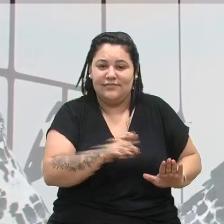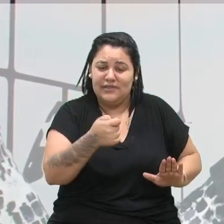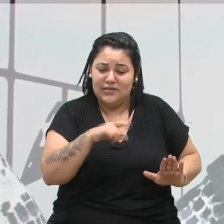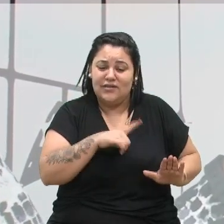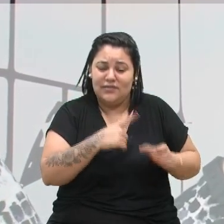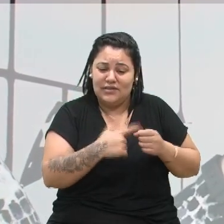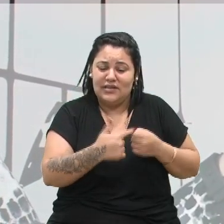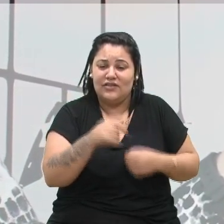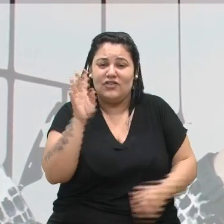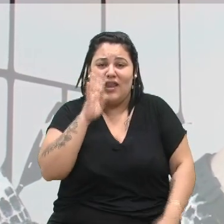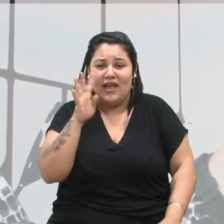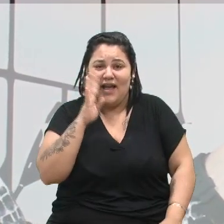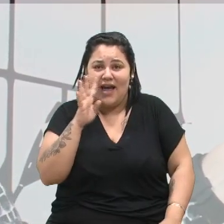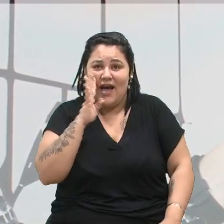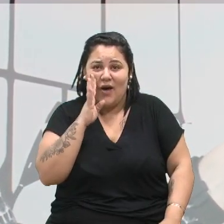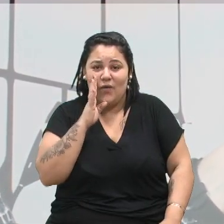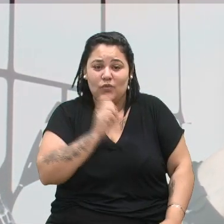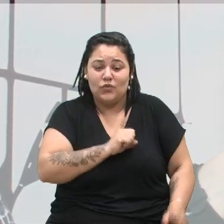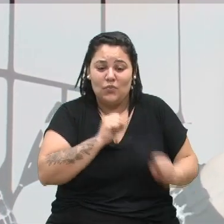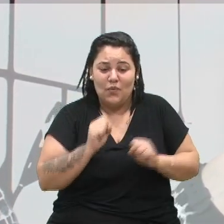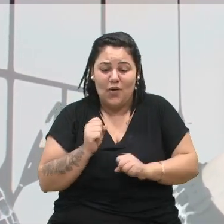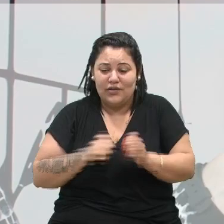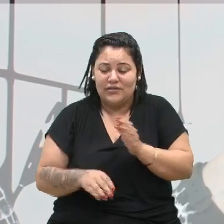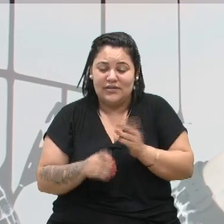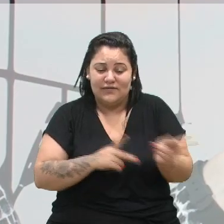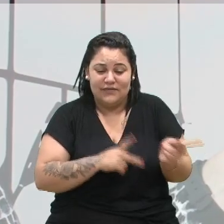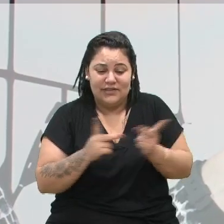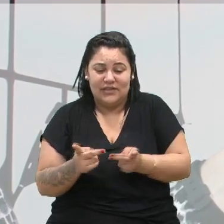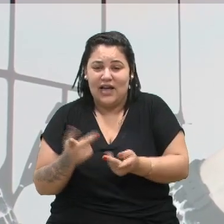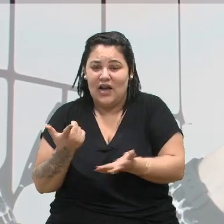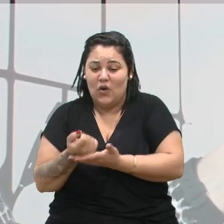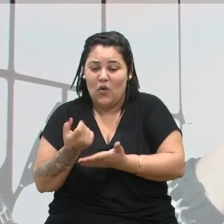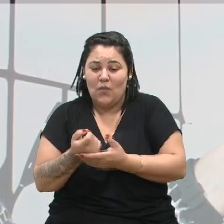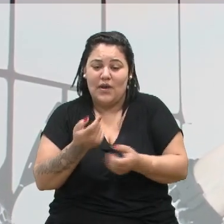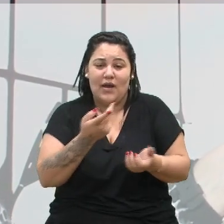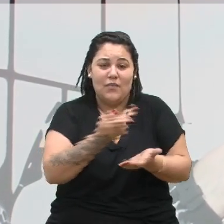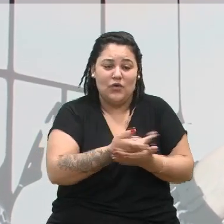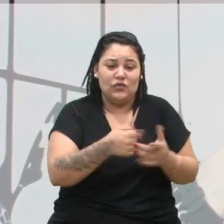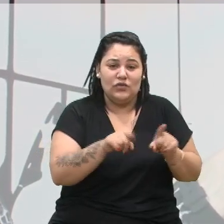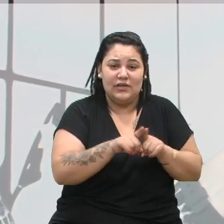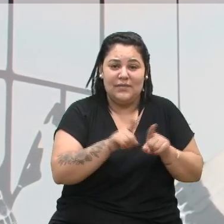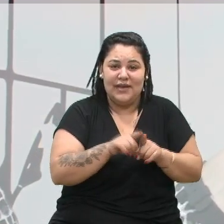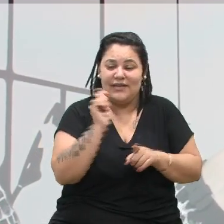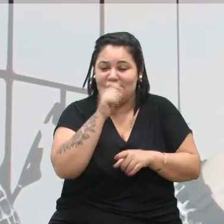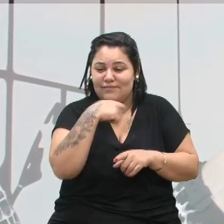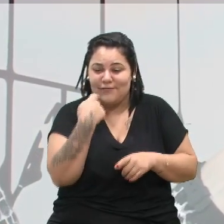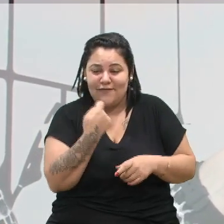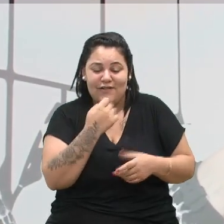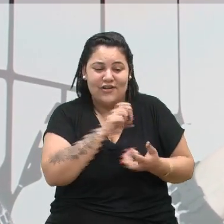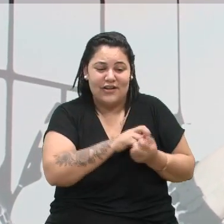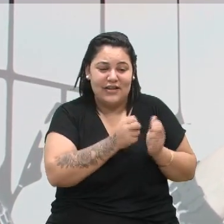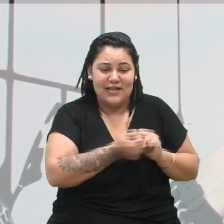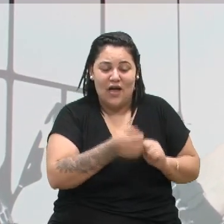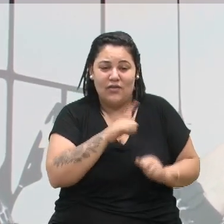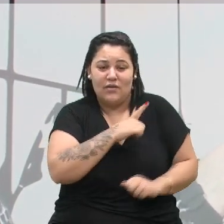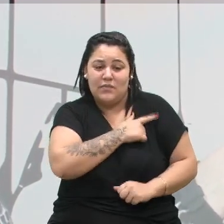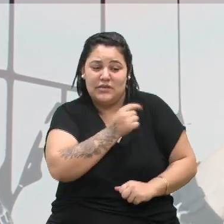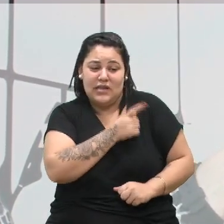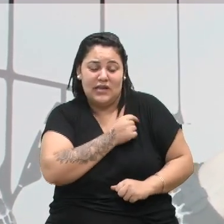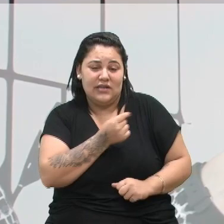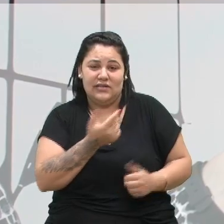você possa ir lá no mercado público comprar seus produtos, cervejarias artesanais, uma pastelaria, enfim,